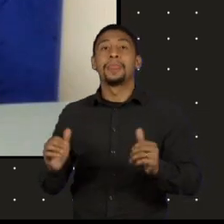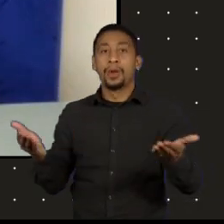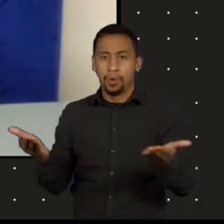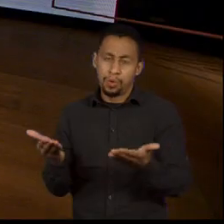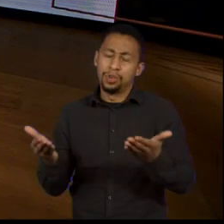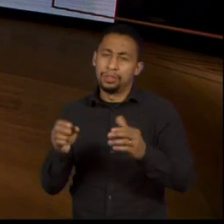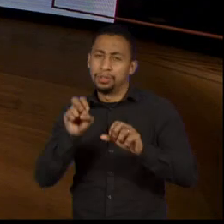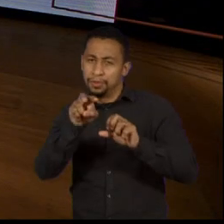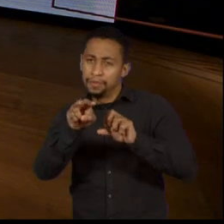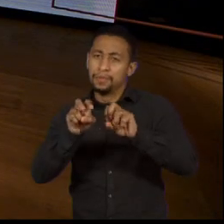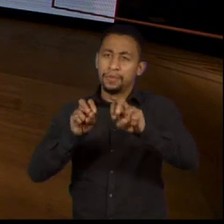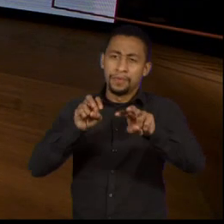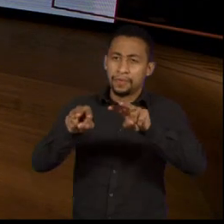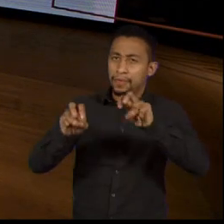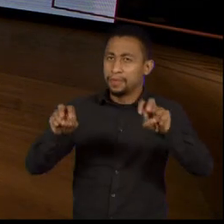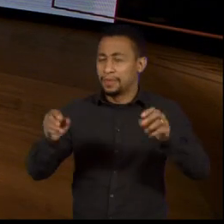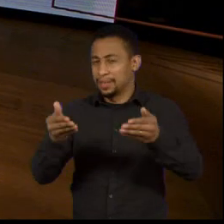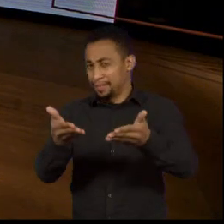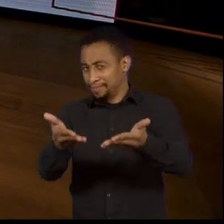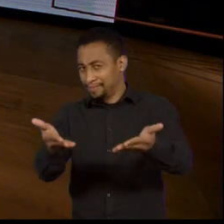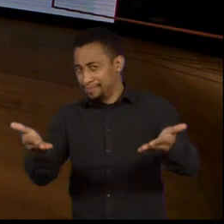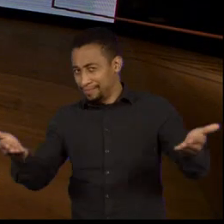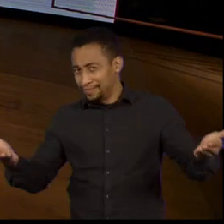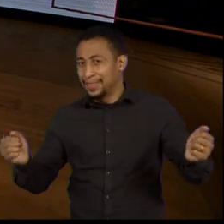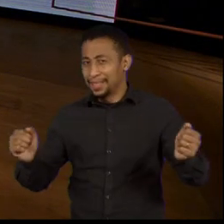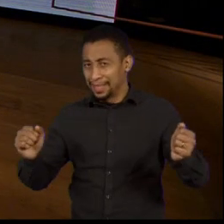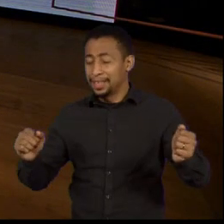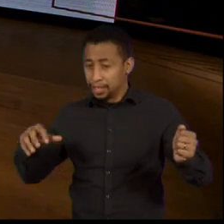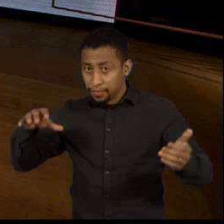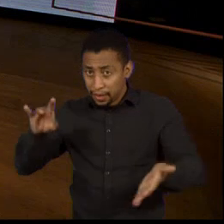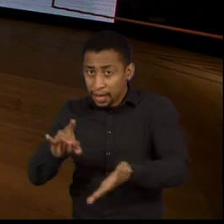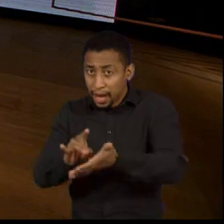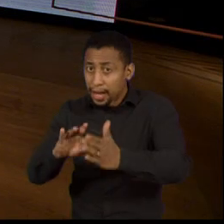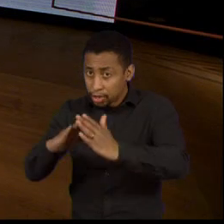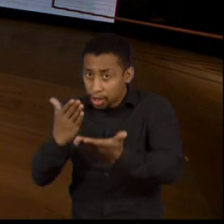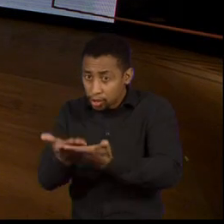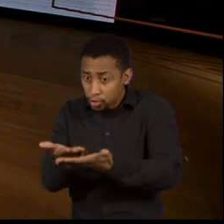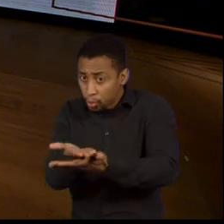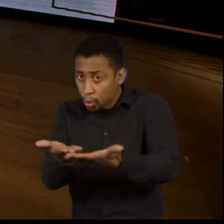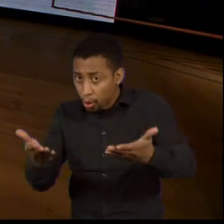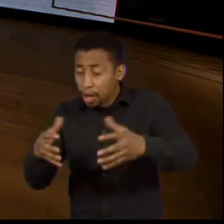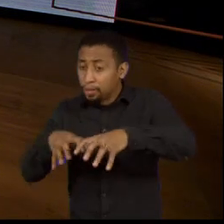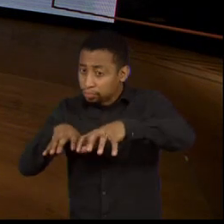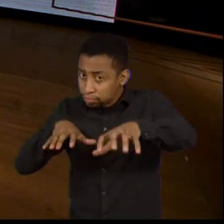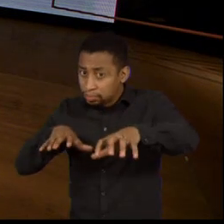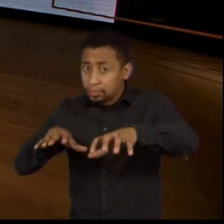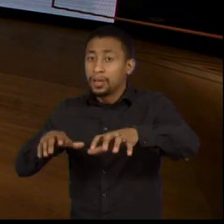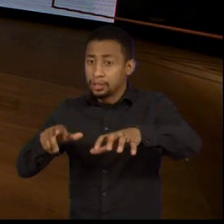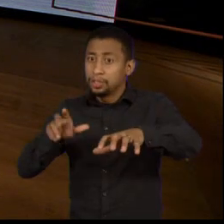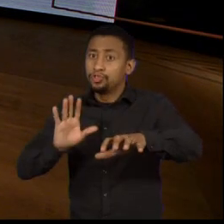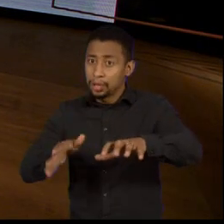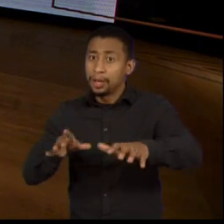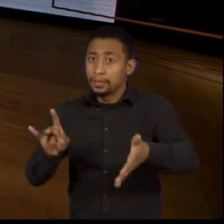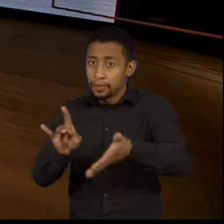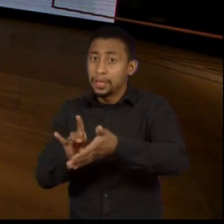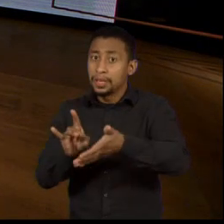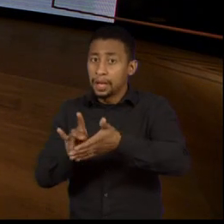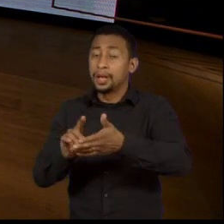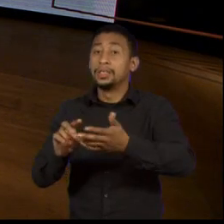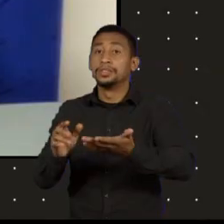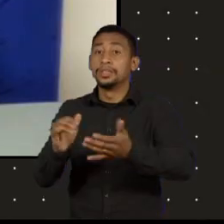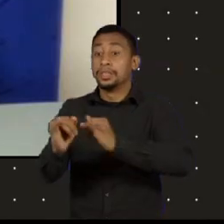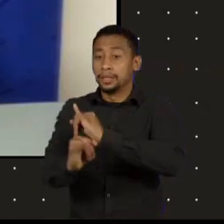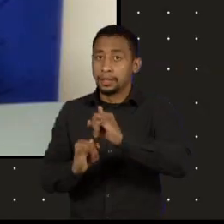série de questões, vivendo, né, as dificuldades também disso, né? Mas eu acho